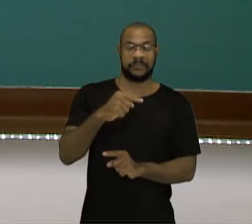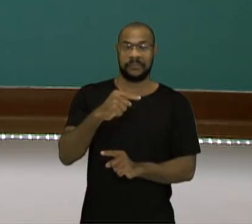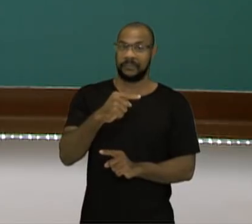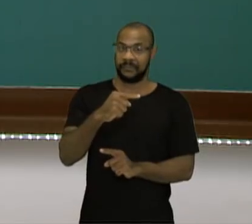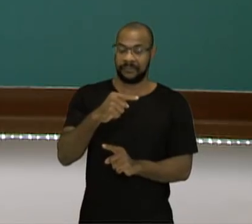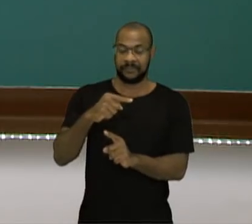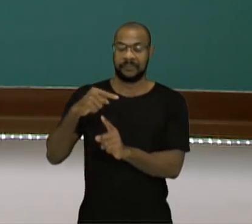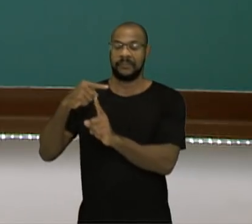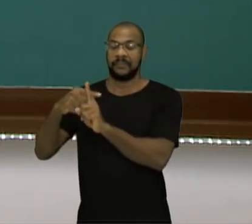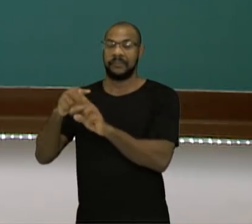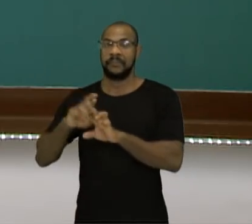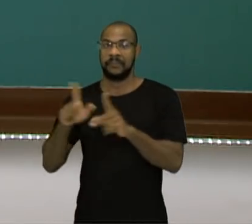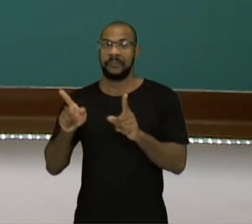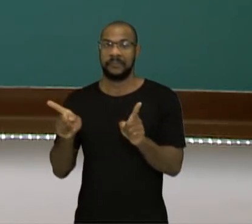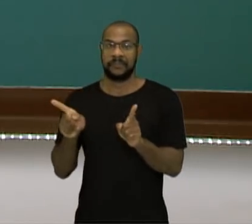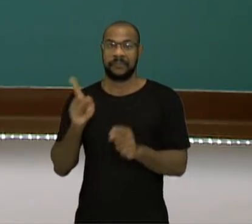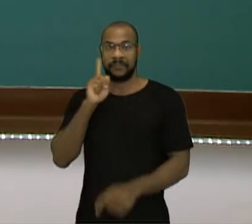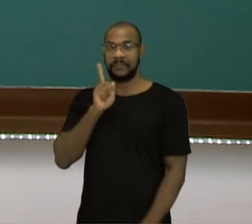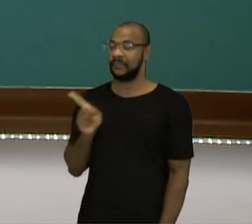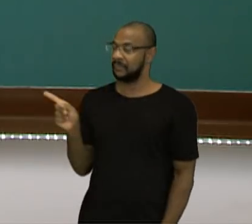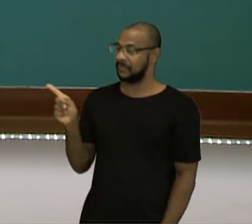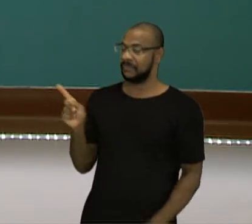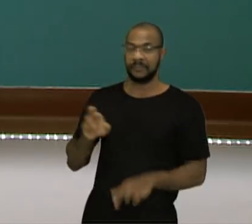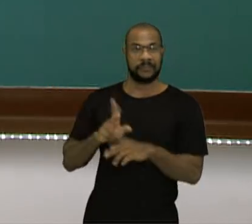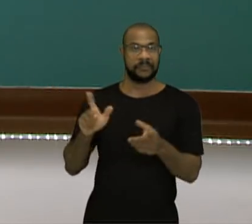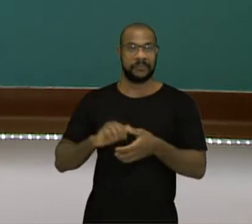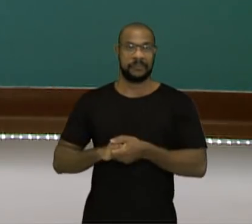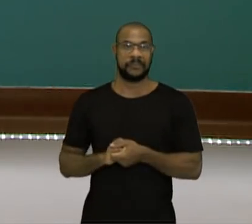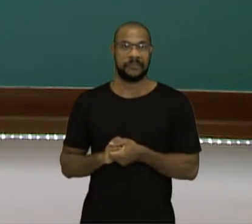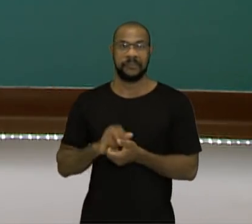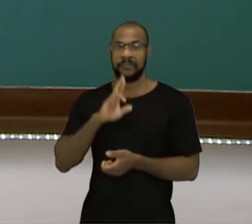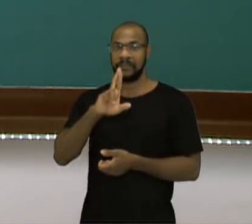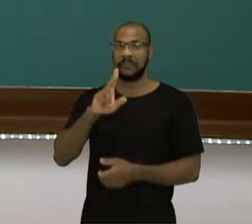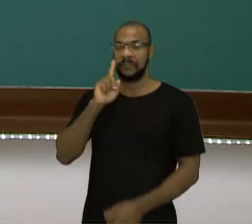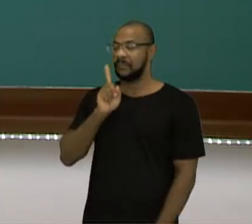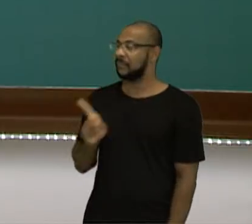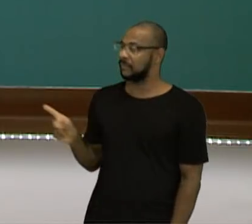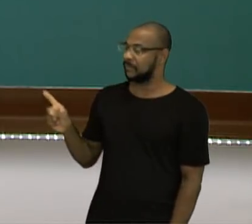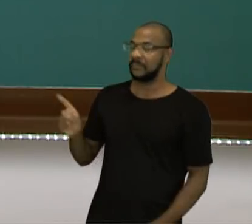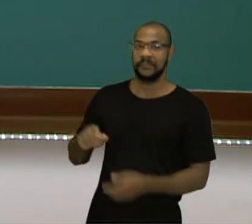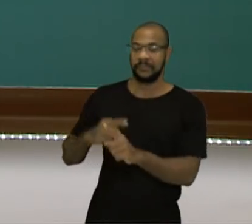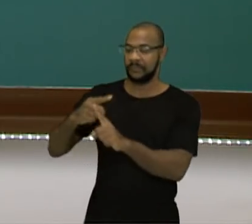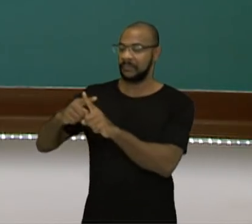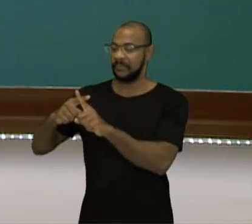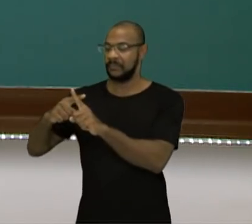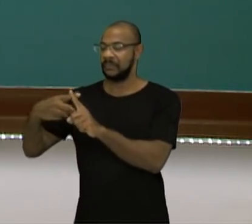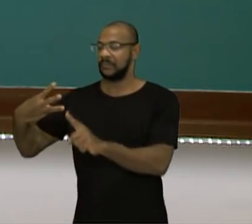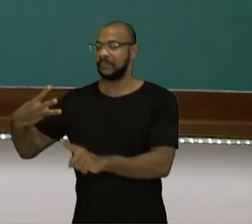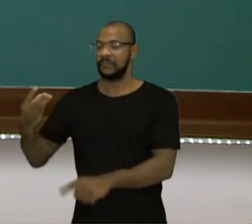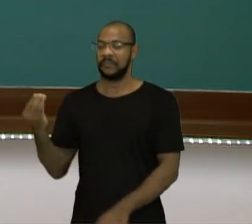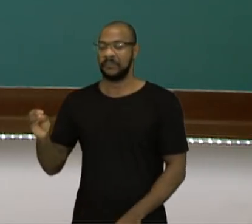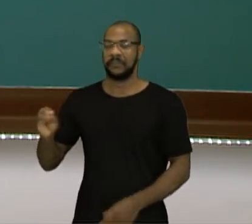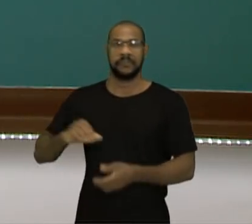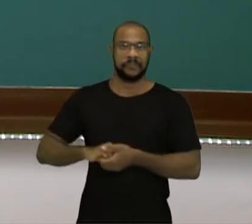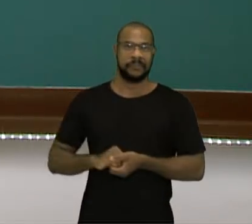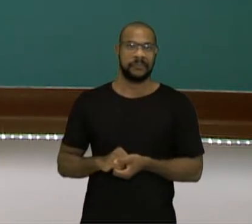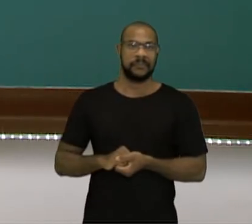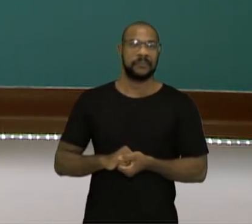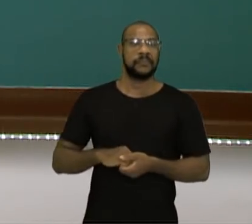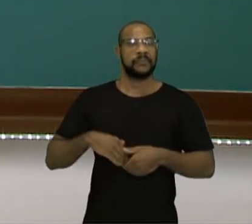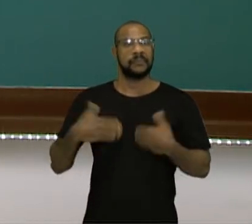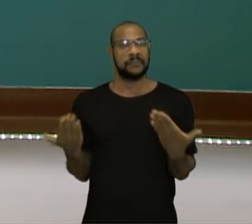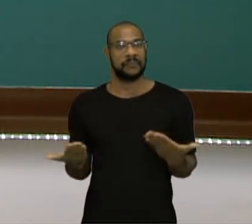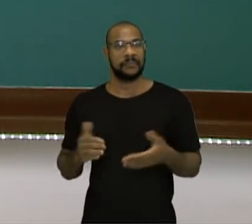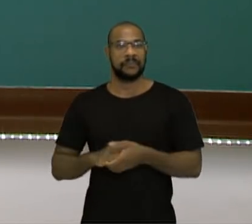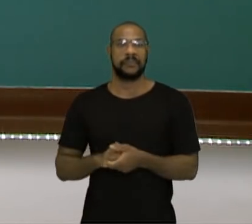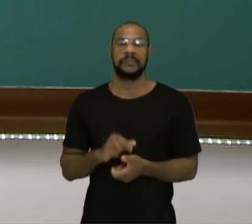dá 3 e põe o sinal do maior na resposta. Mais 3. Então, aqui ele parou no terceiro andar acima do térreo. Então, essa é a